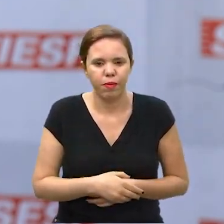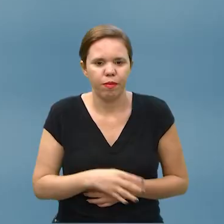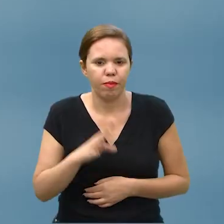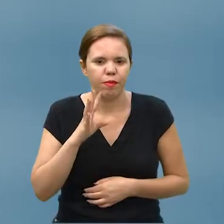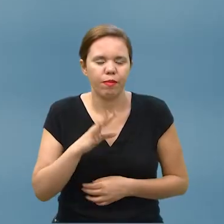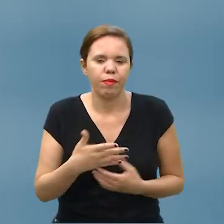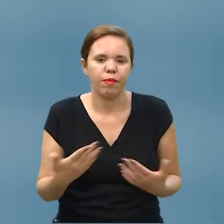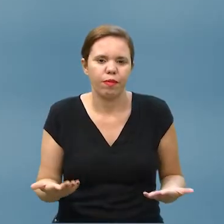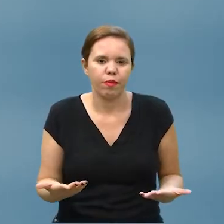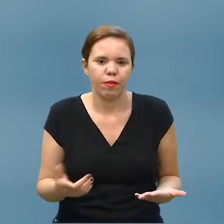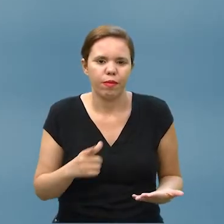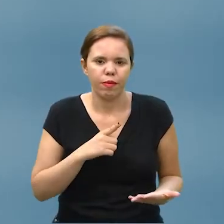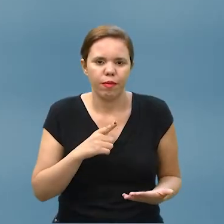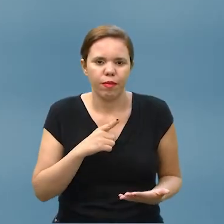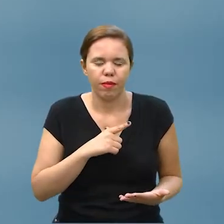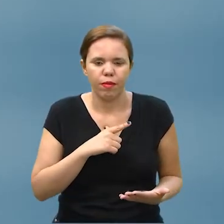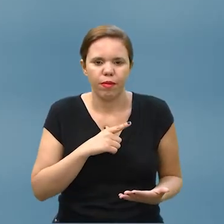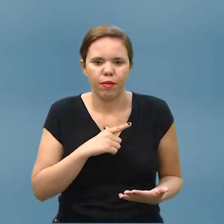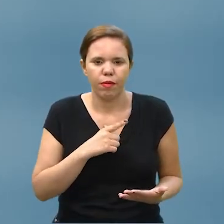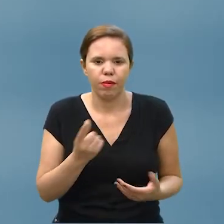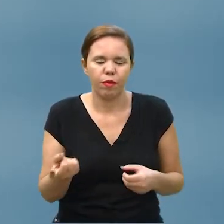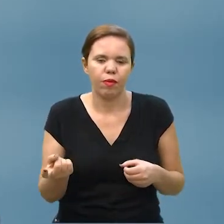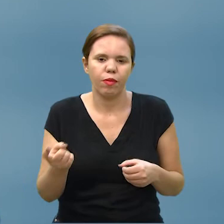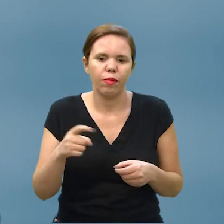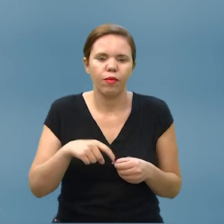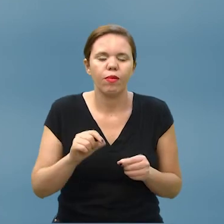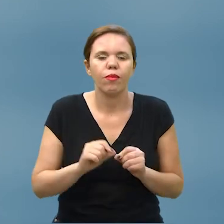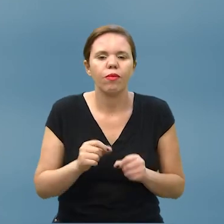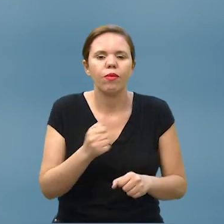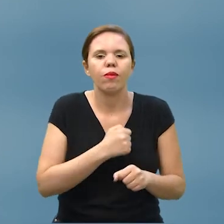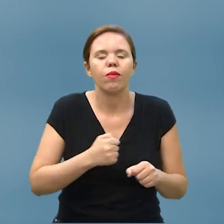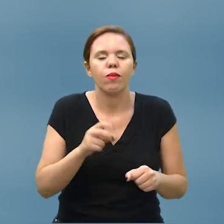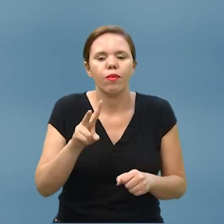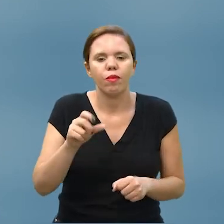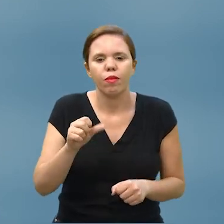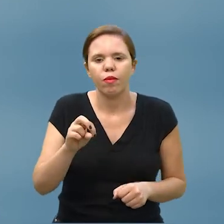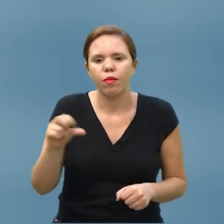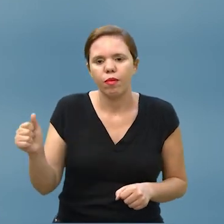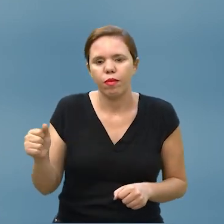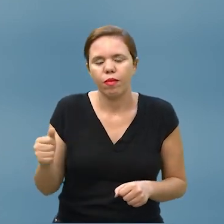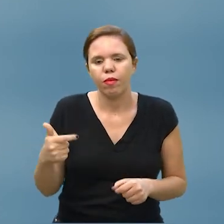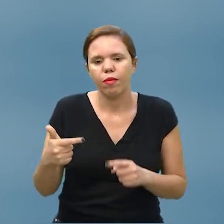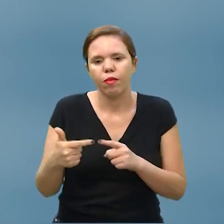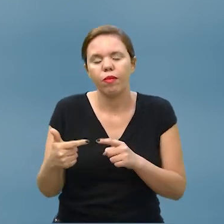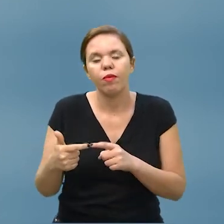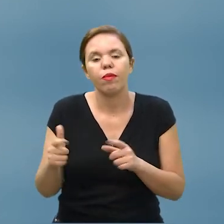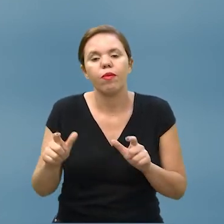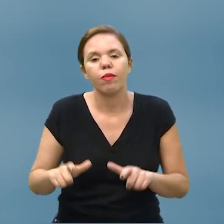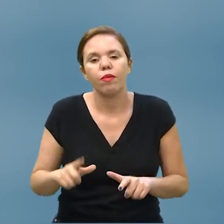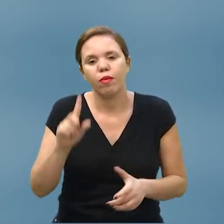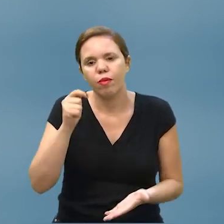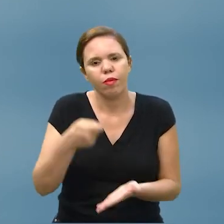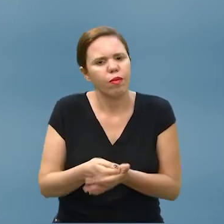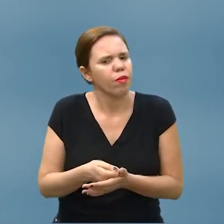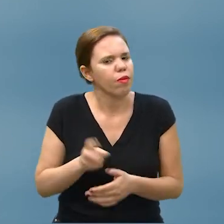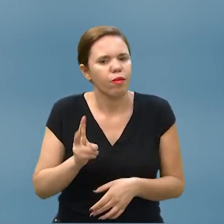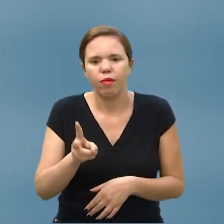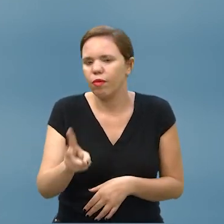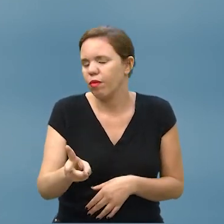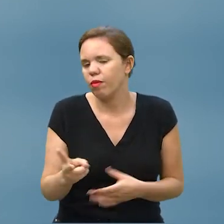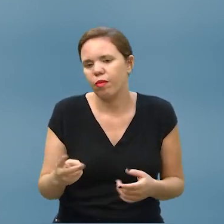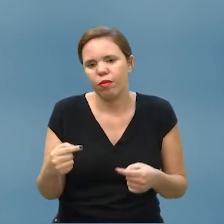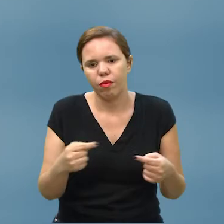legal! E temos uma reviravolta na cozinha. A Vanessa ficou em segundo lugar, mas ela decidiu não continuar